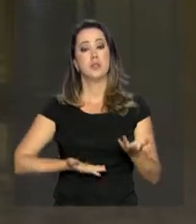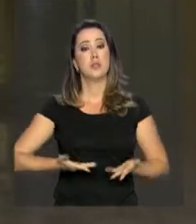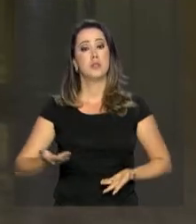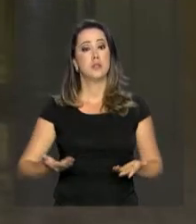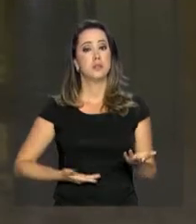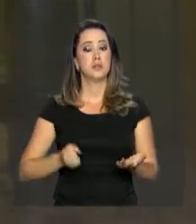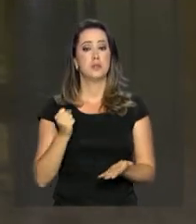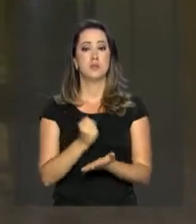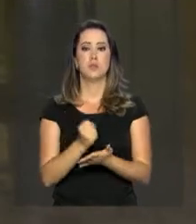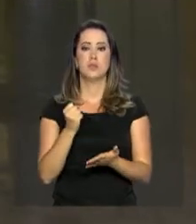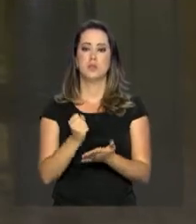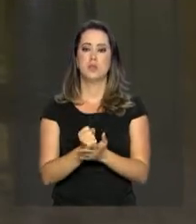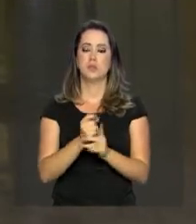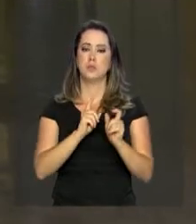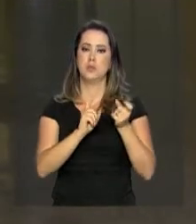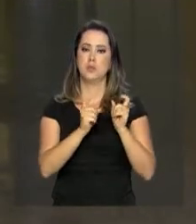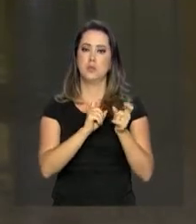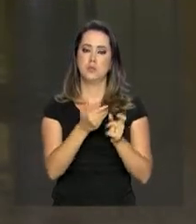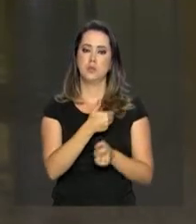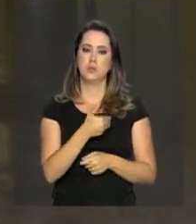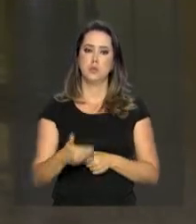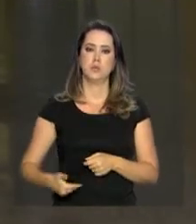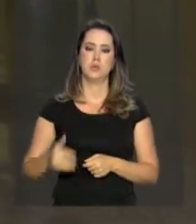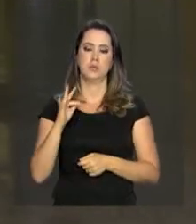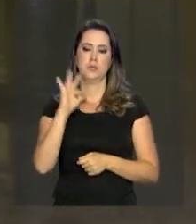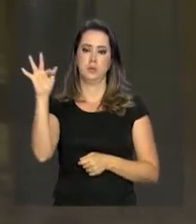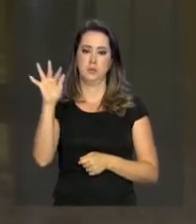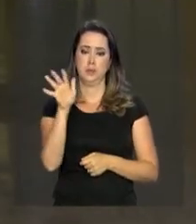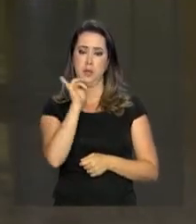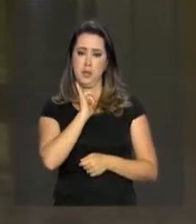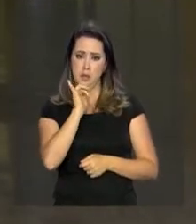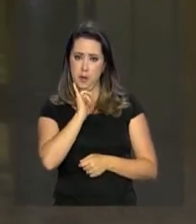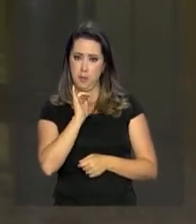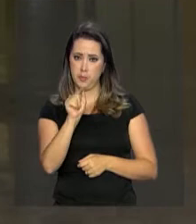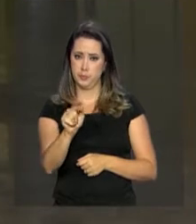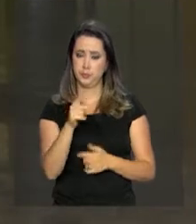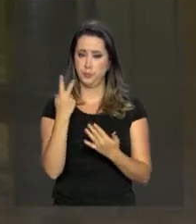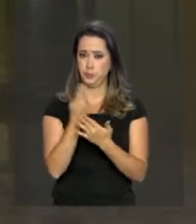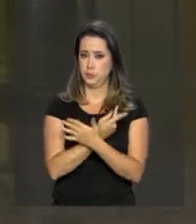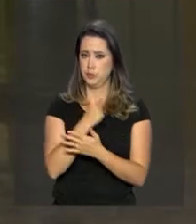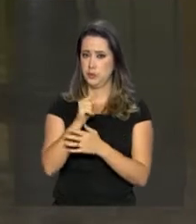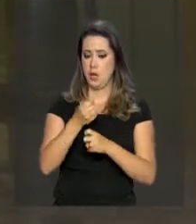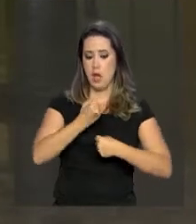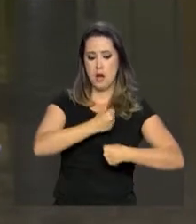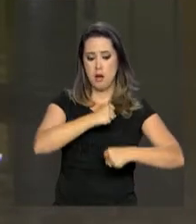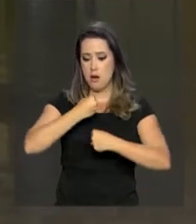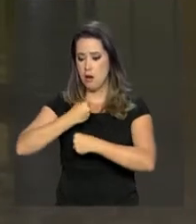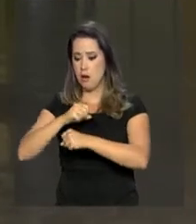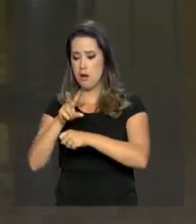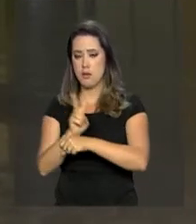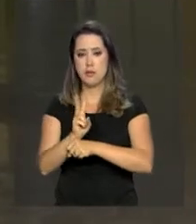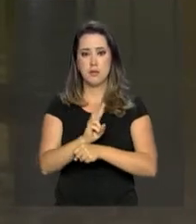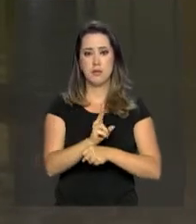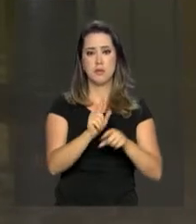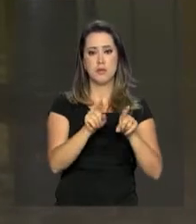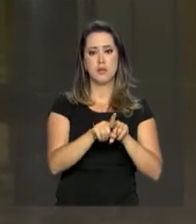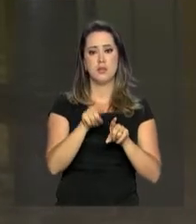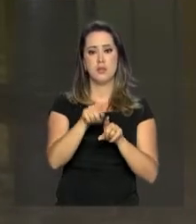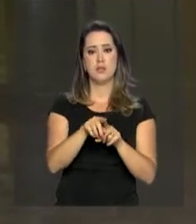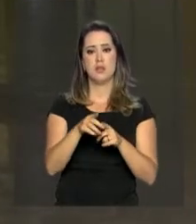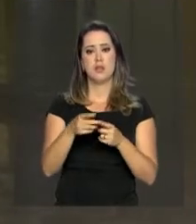contratados pela administração pública federal como por exemplo a realização de limpeza vigilância e